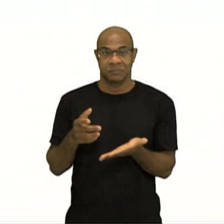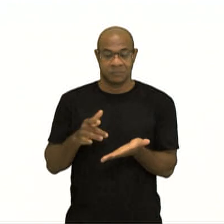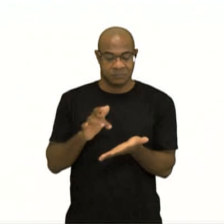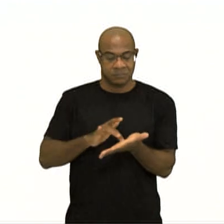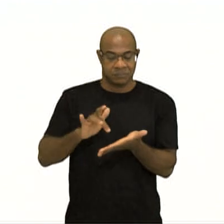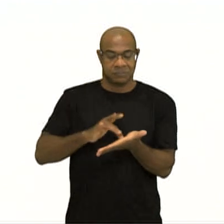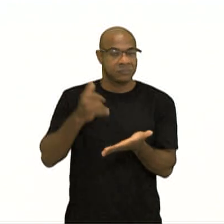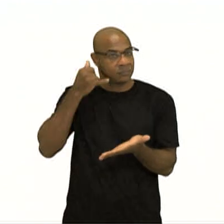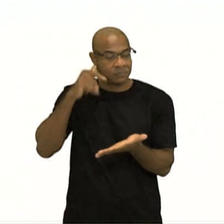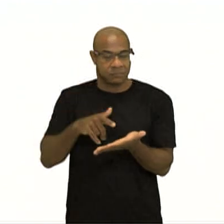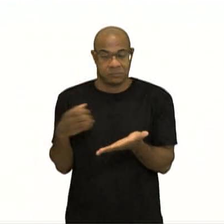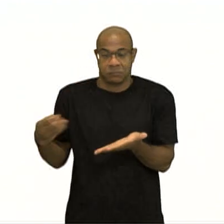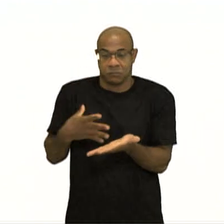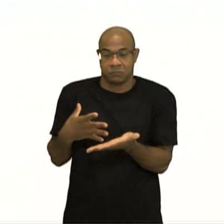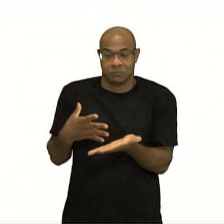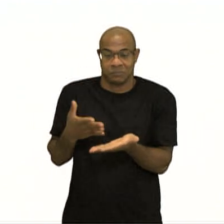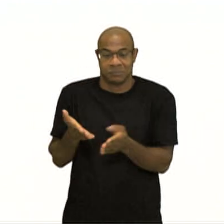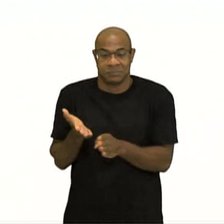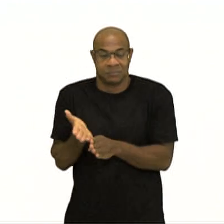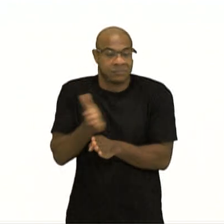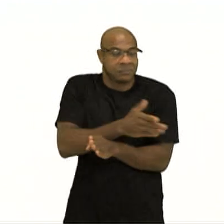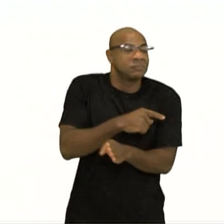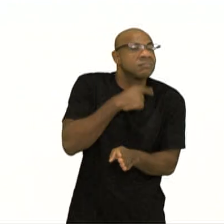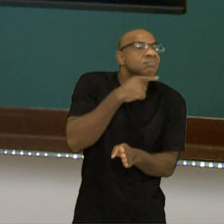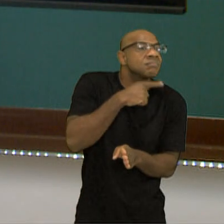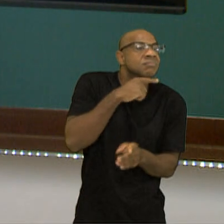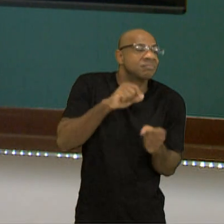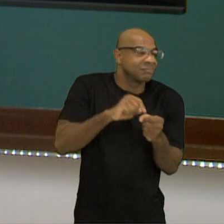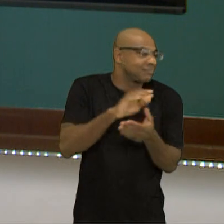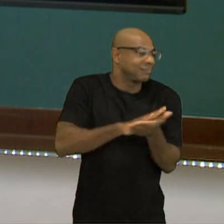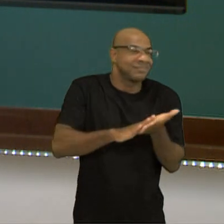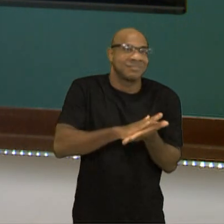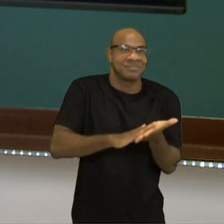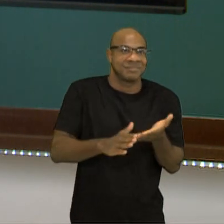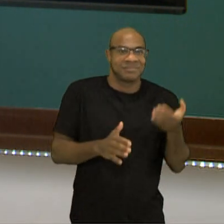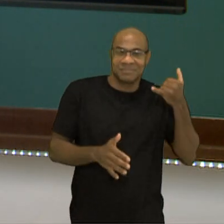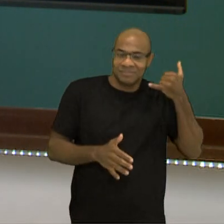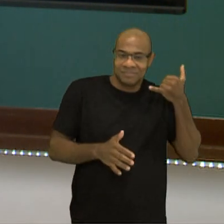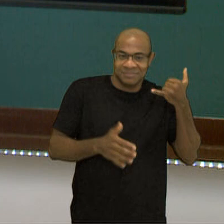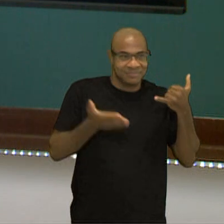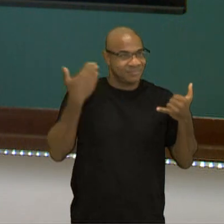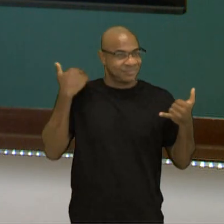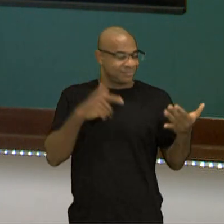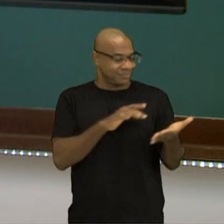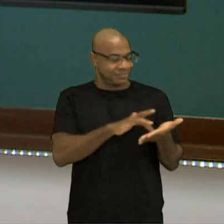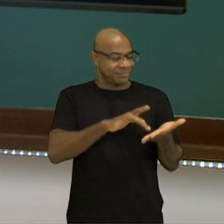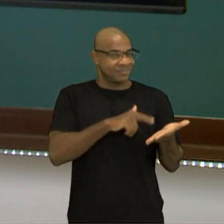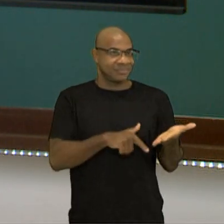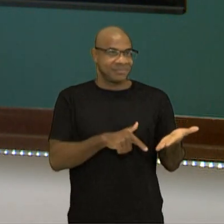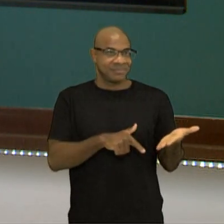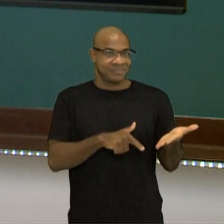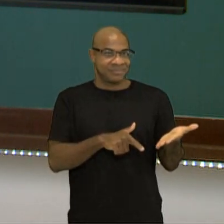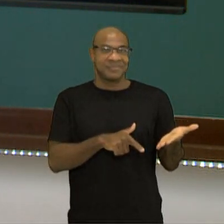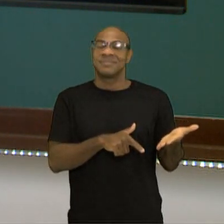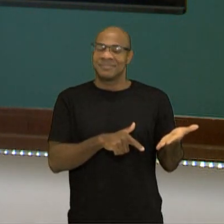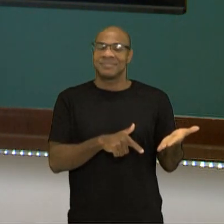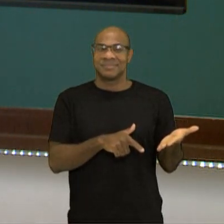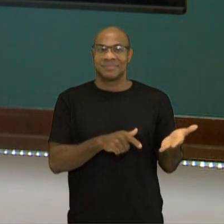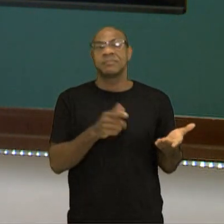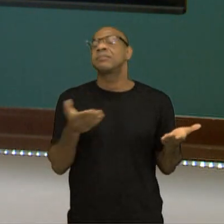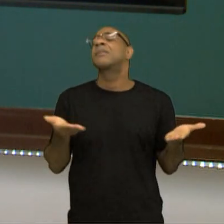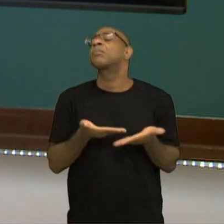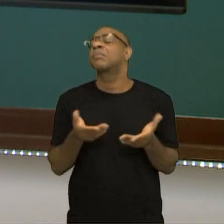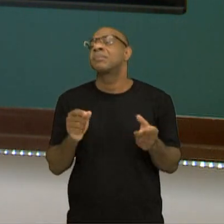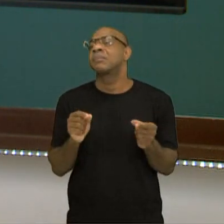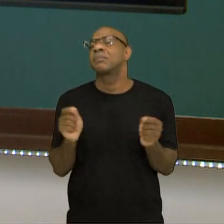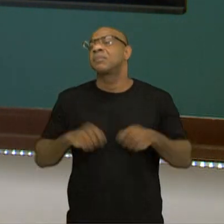anos atrás. Então, a primeira palavra é o changed, a segunda é o modern, terceira couldn't e a